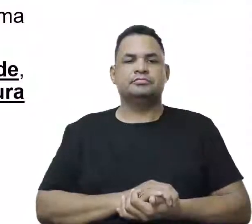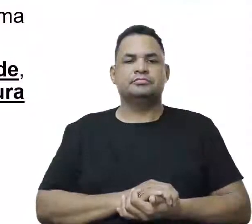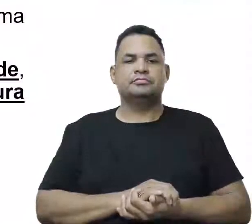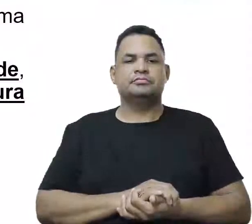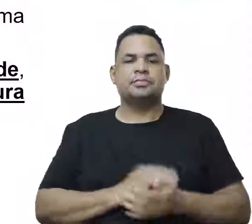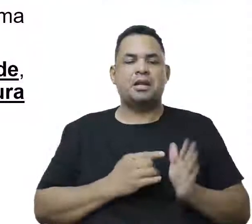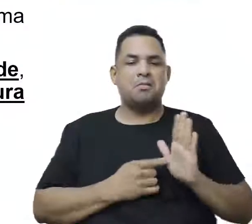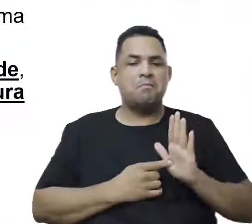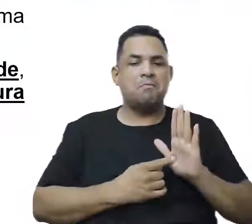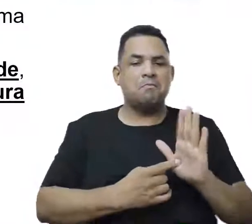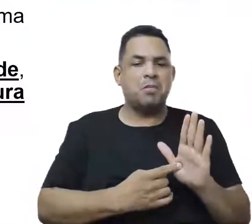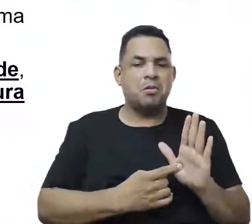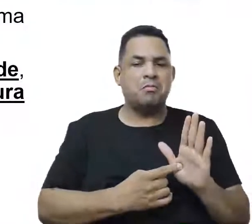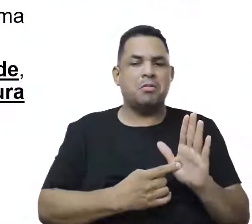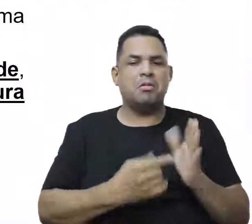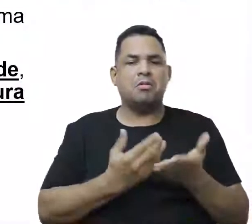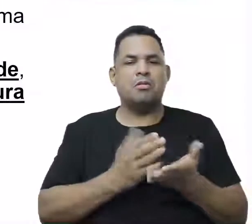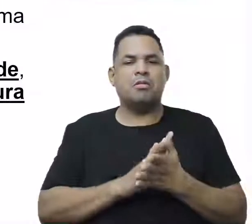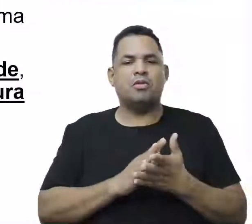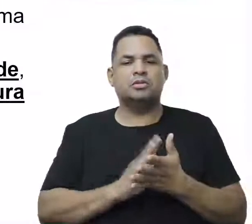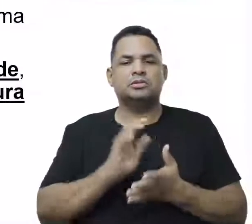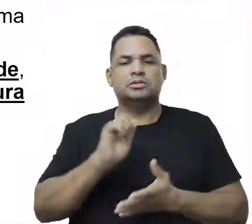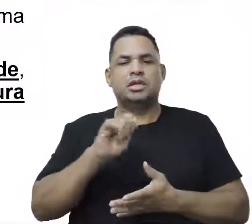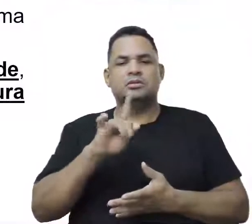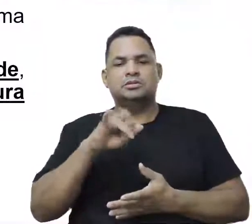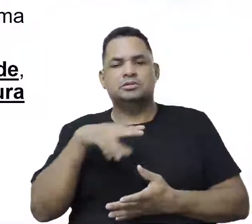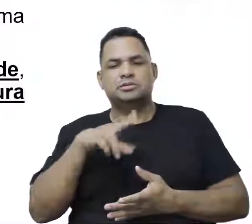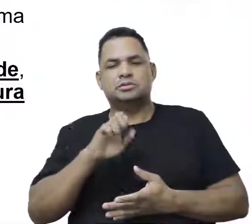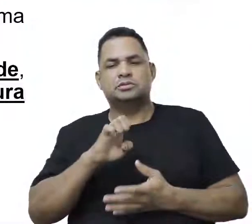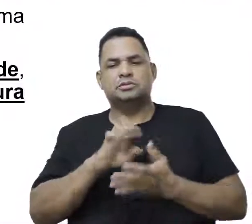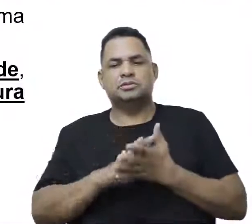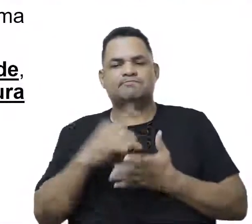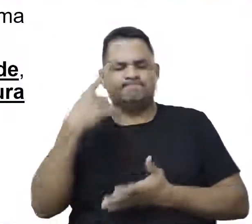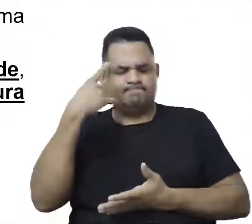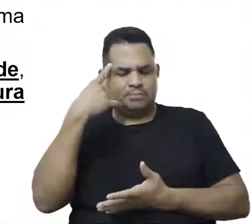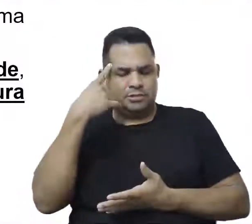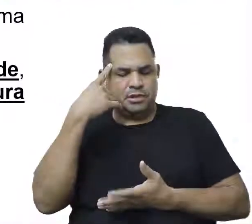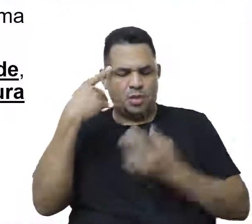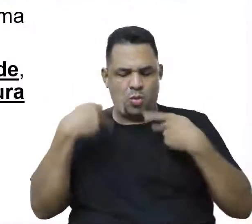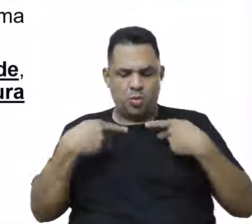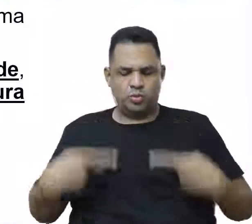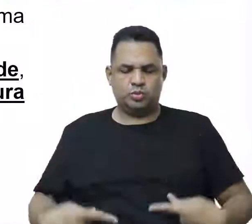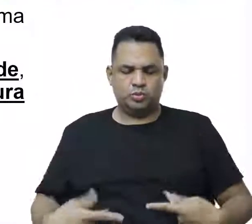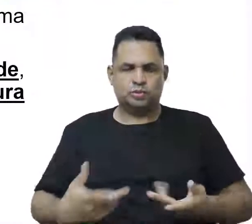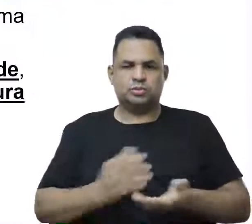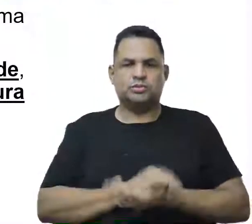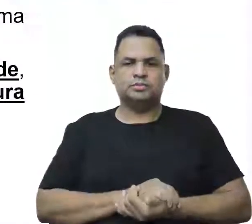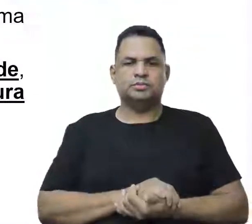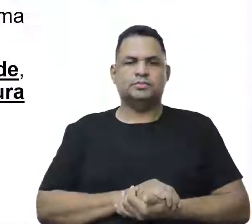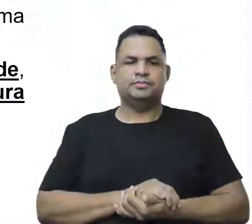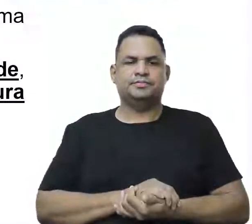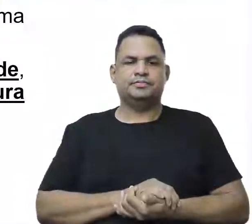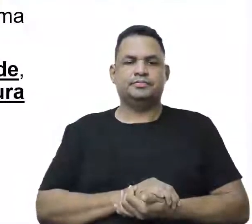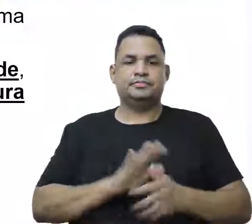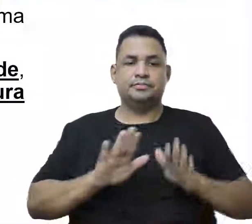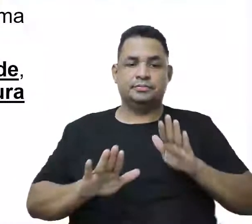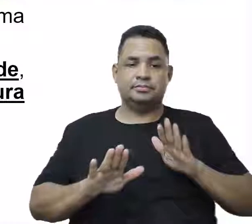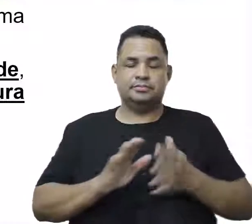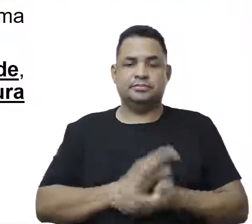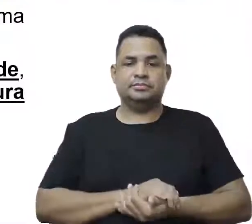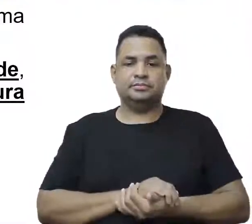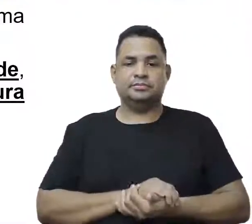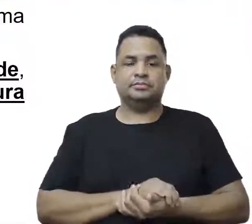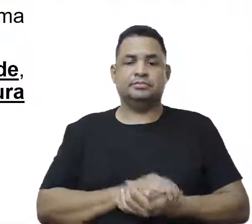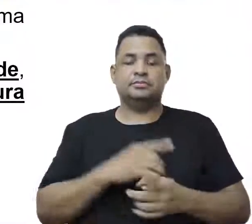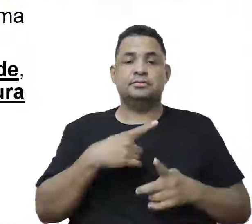mais? Revela também aí a instintividade e uma atitude mental ou física. Perfeito. Vai depender também, né, prof, é